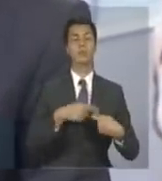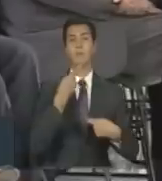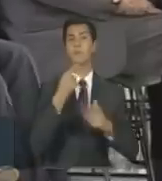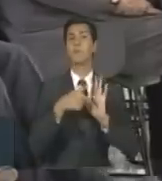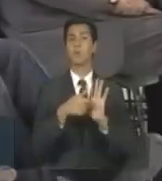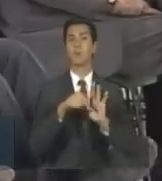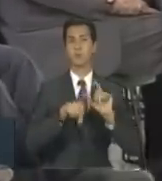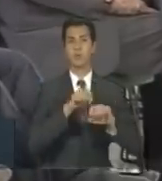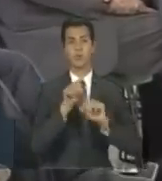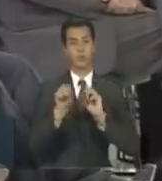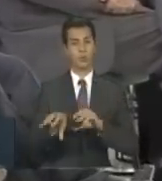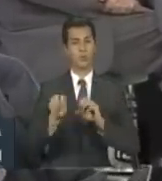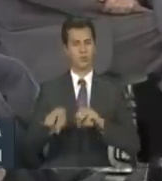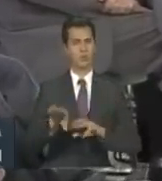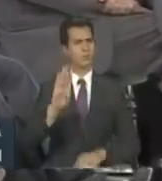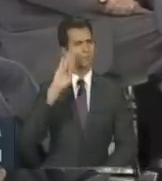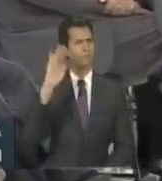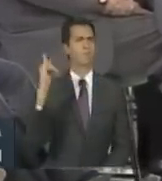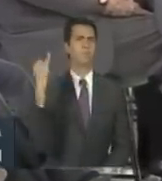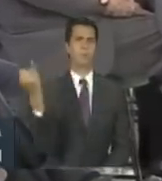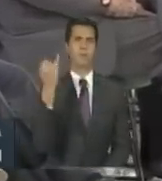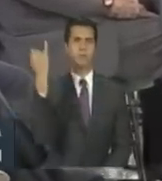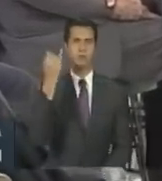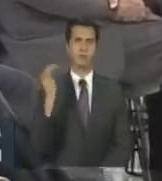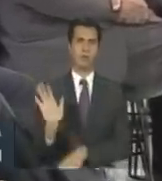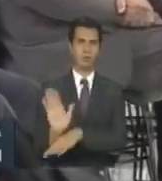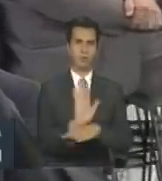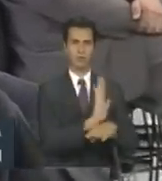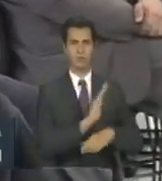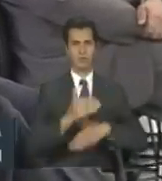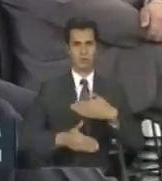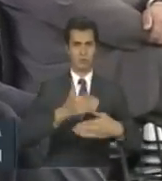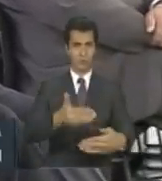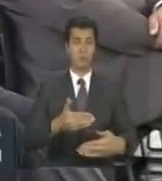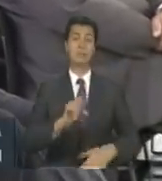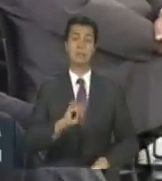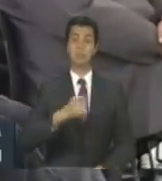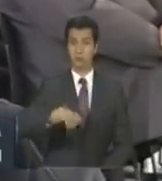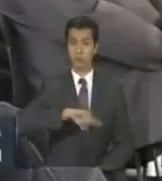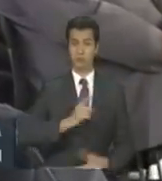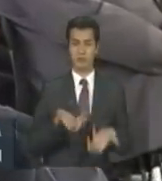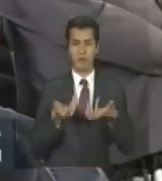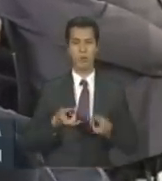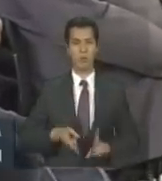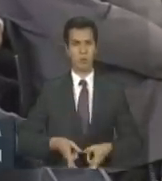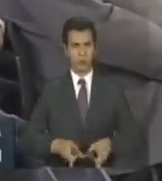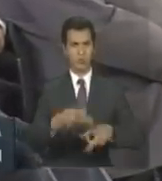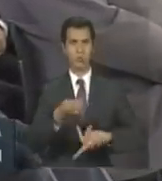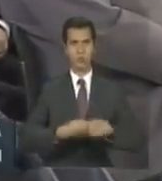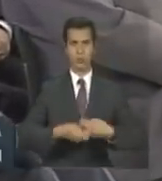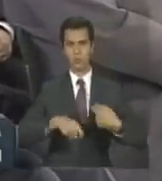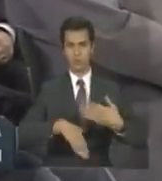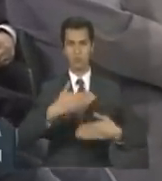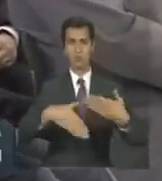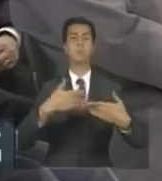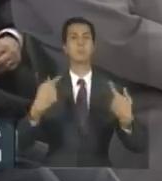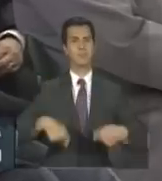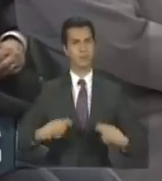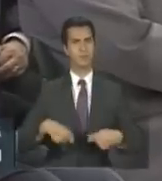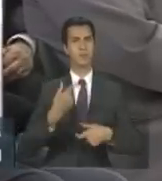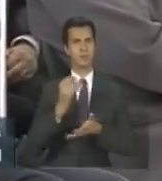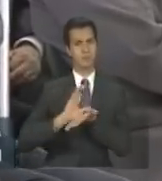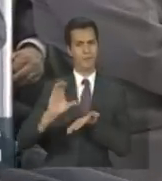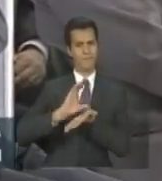nesse ciclo de desenvolvimento. E se nós quisermos manter esse ciclo, nós vamos ter que investir cada vez mais em